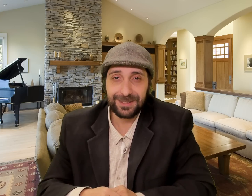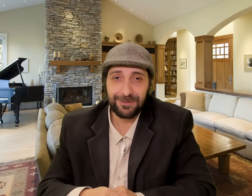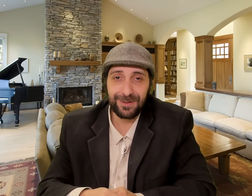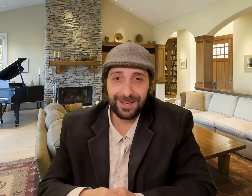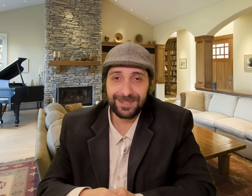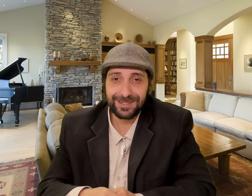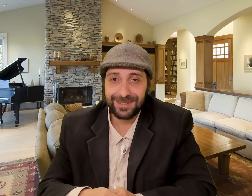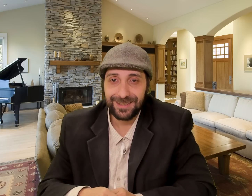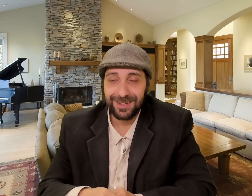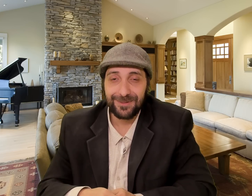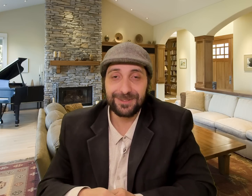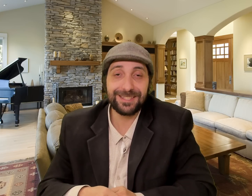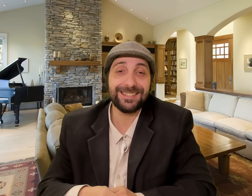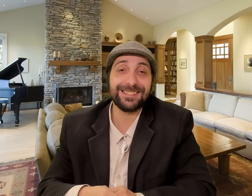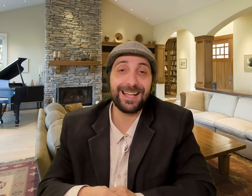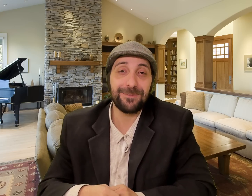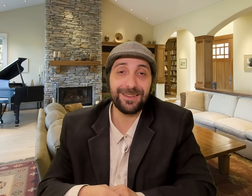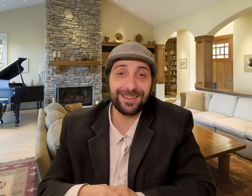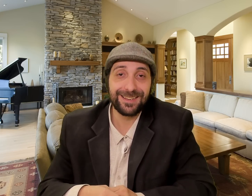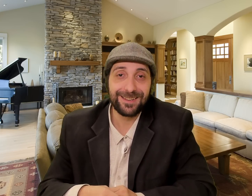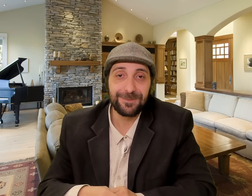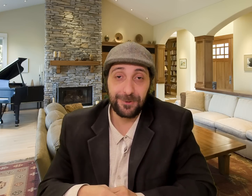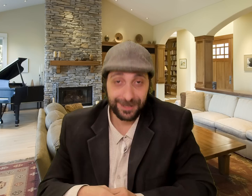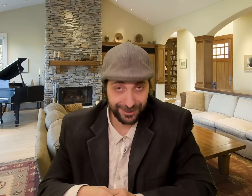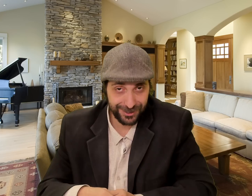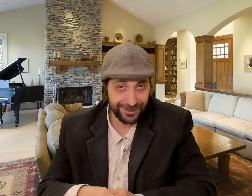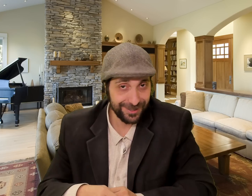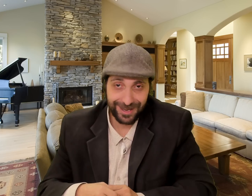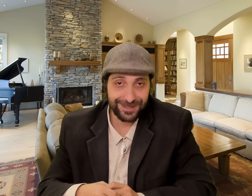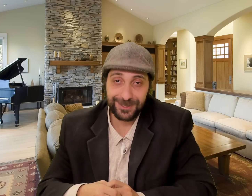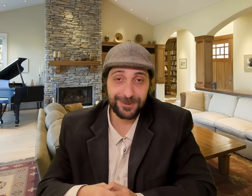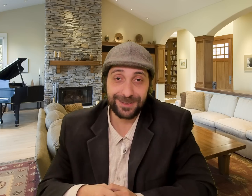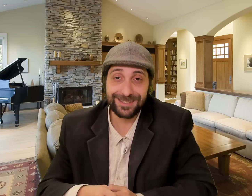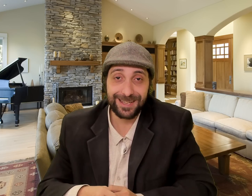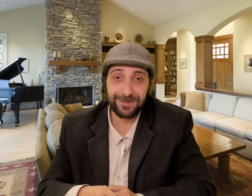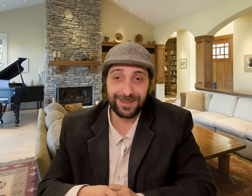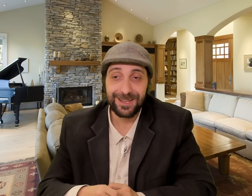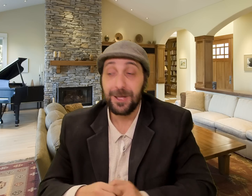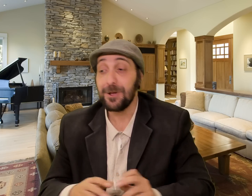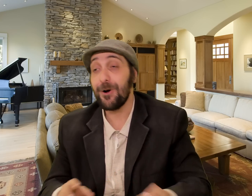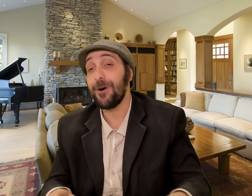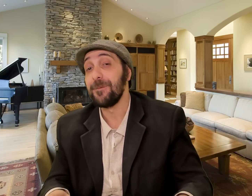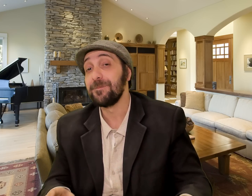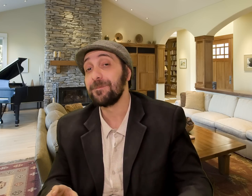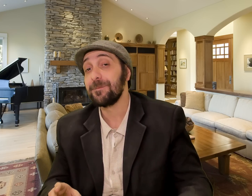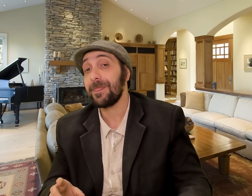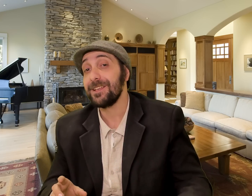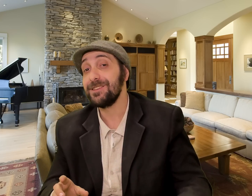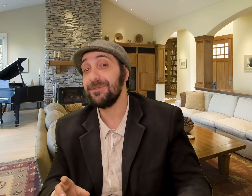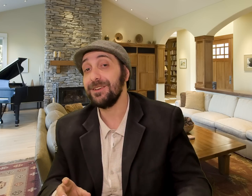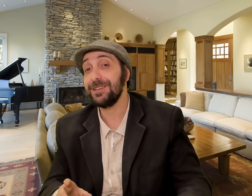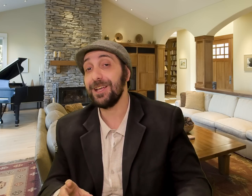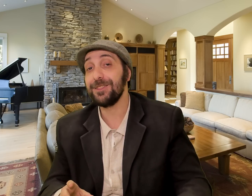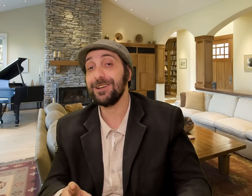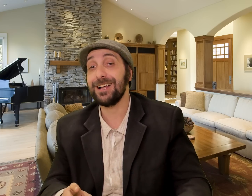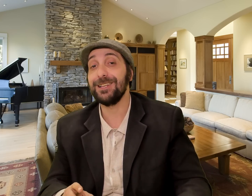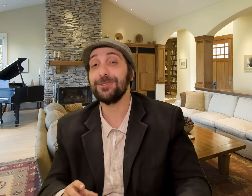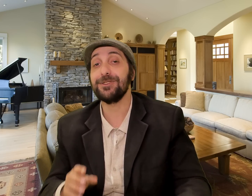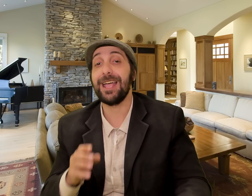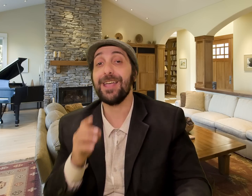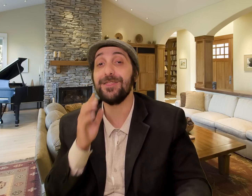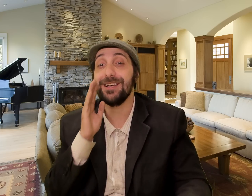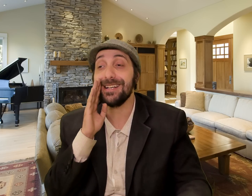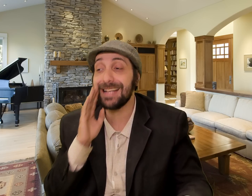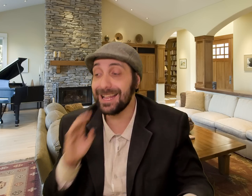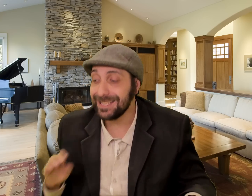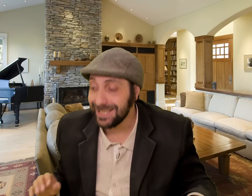você que faz você que sabe porque a gente a gente nunca sabe ó você vê que Renan